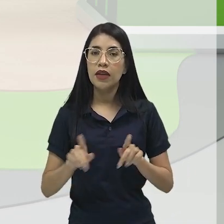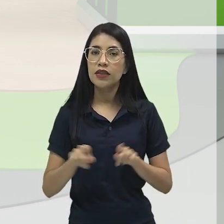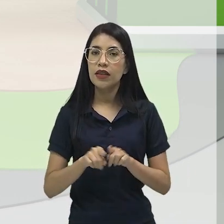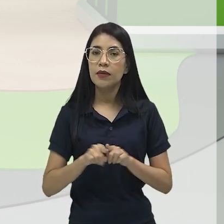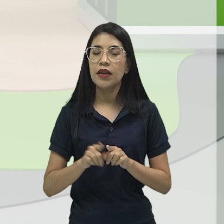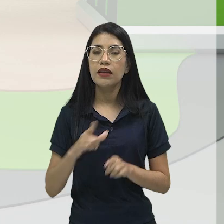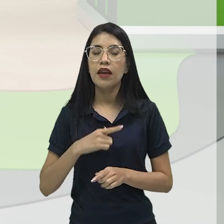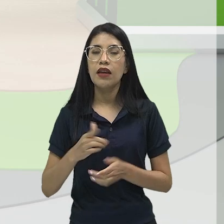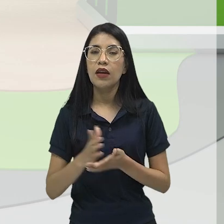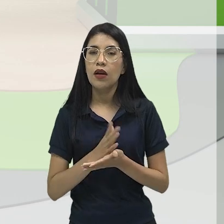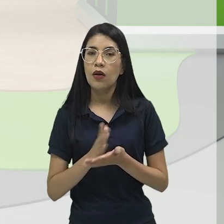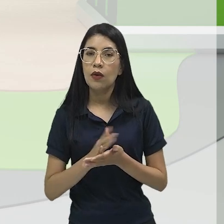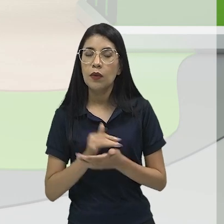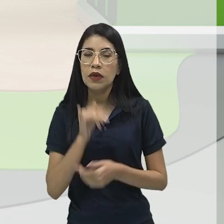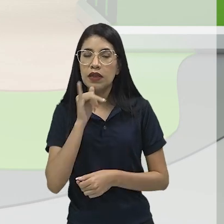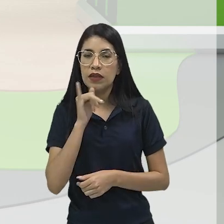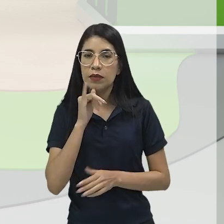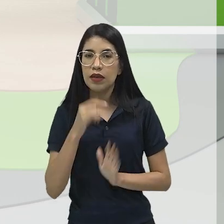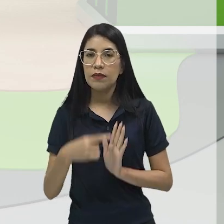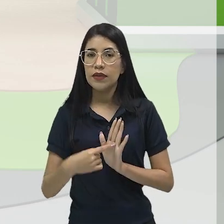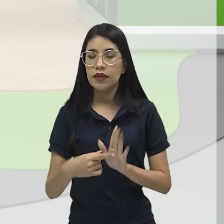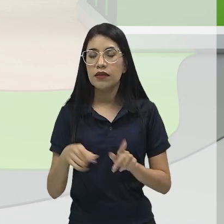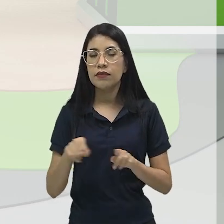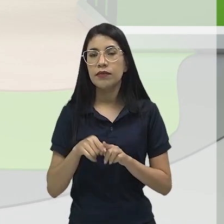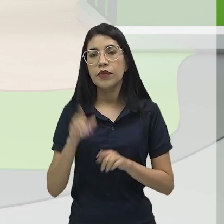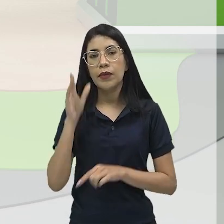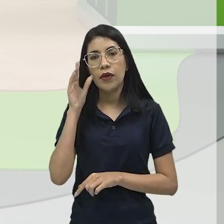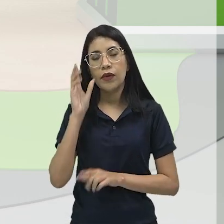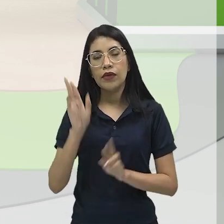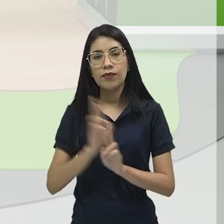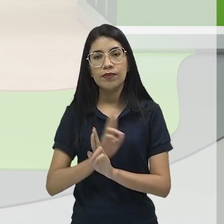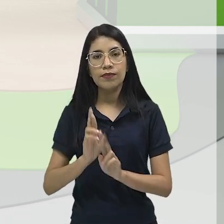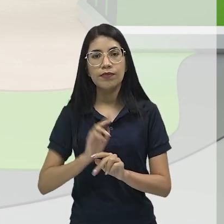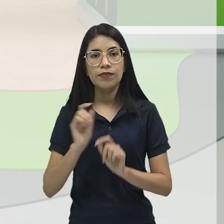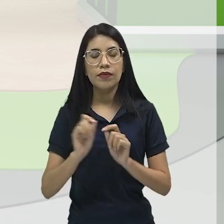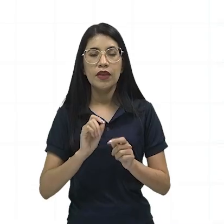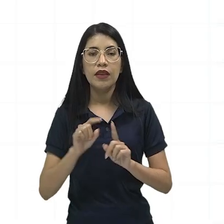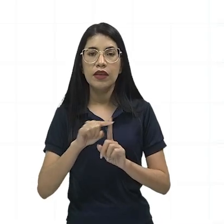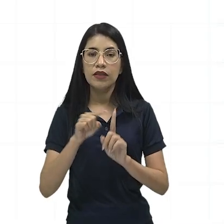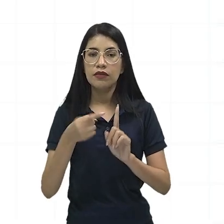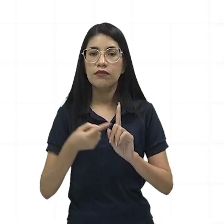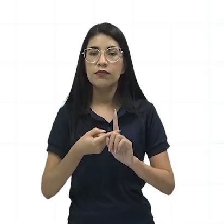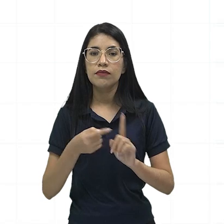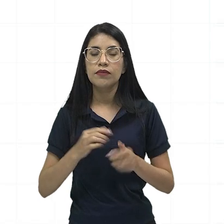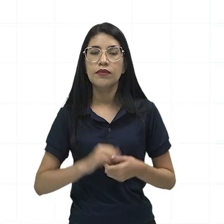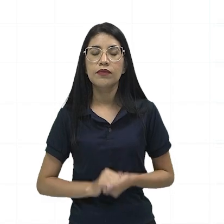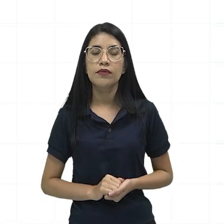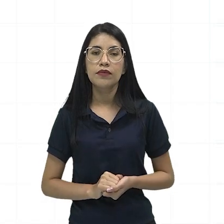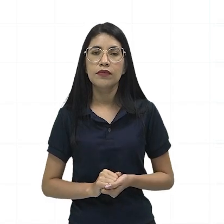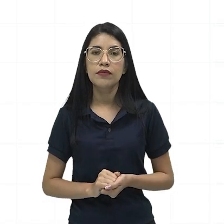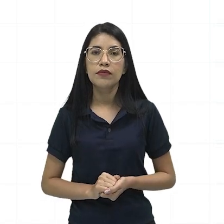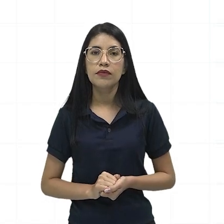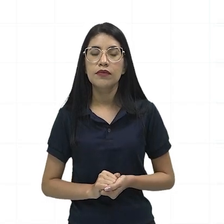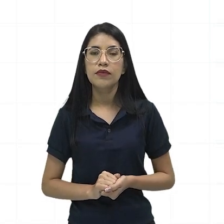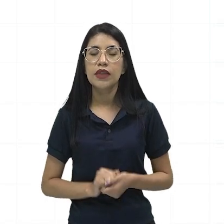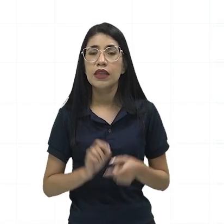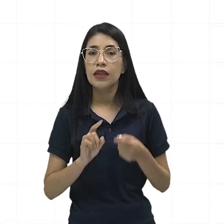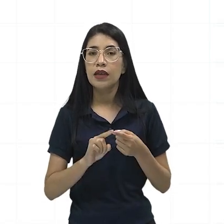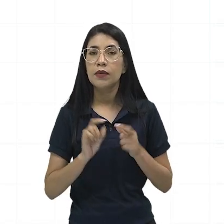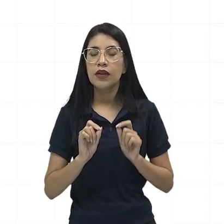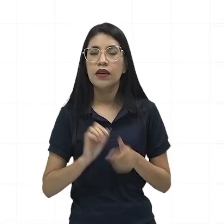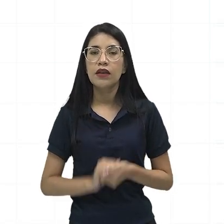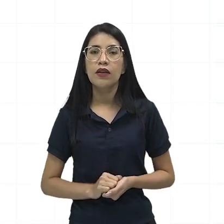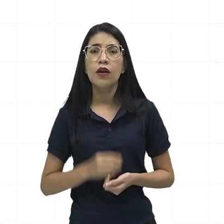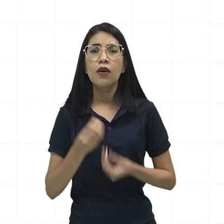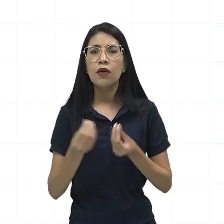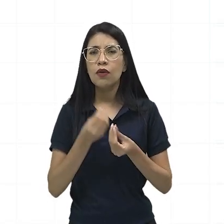algumas situações para falar, algumas curiosidades em relação à gestação. Uma delas é